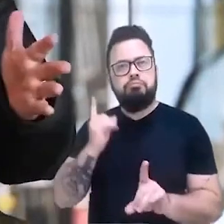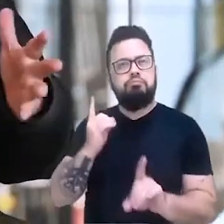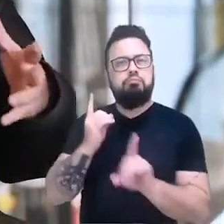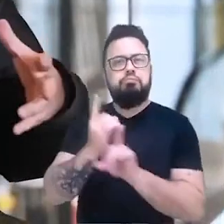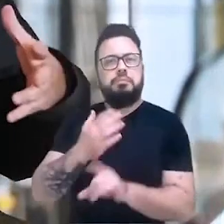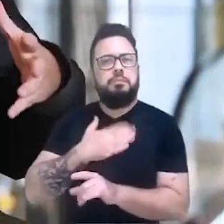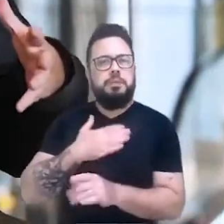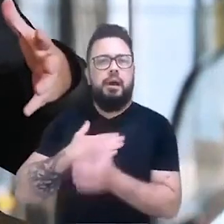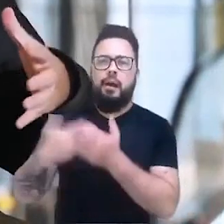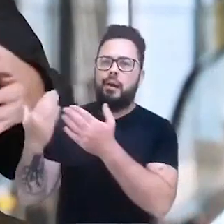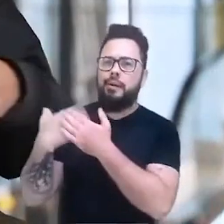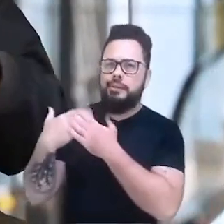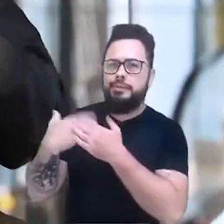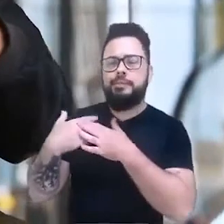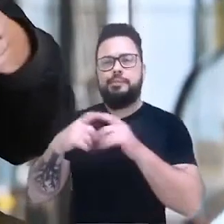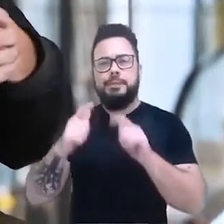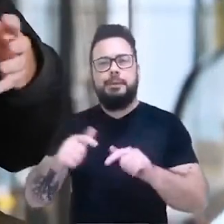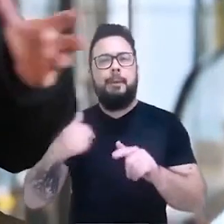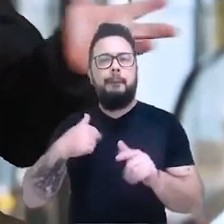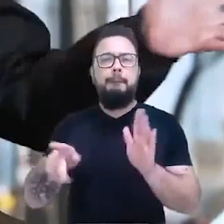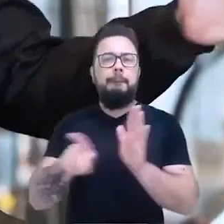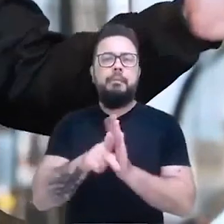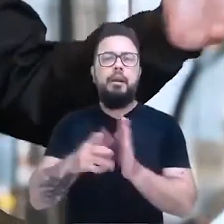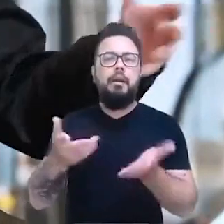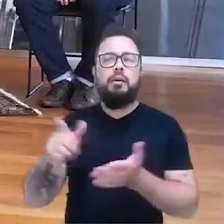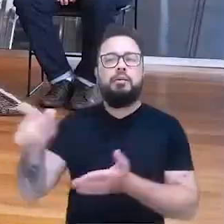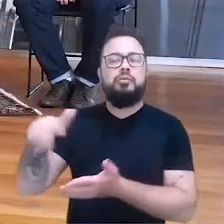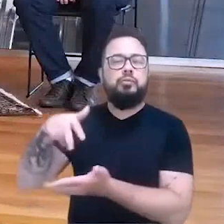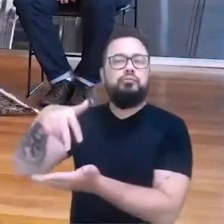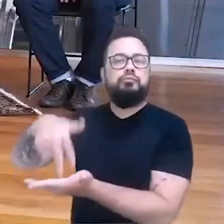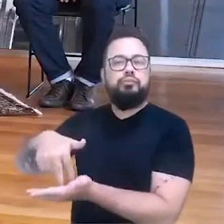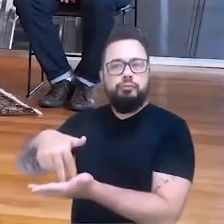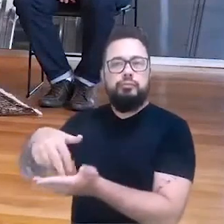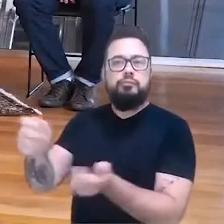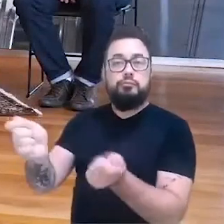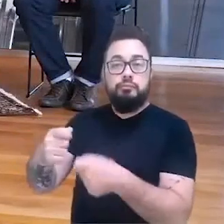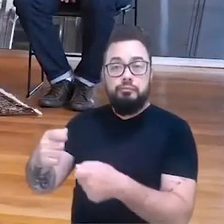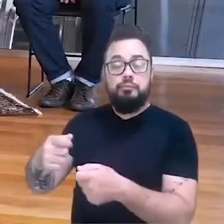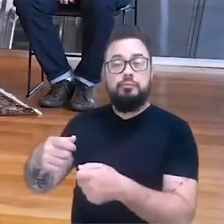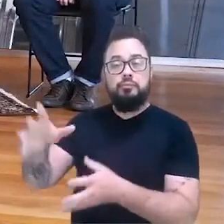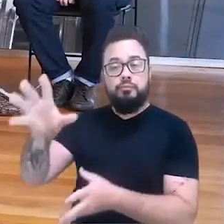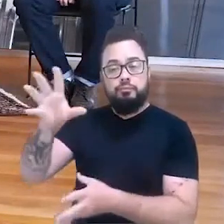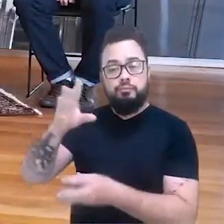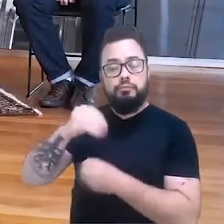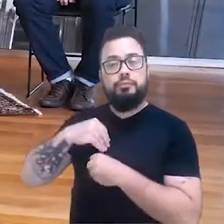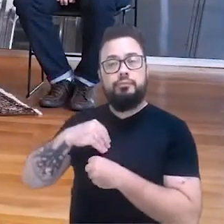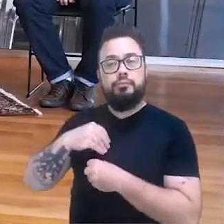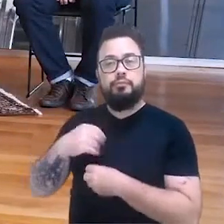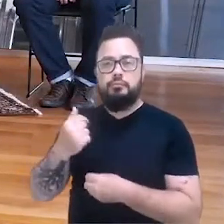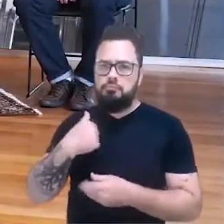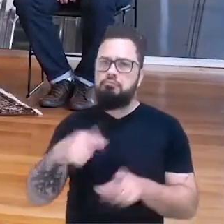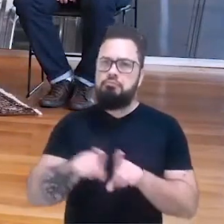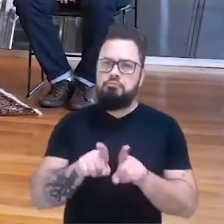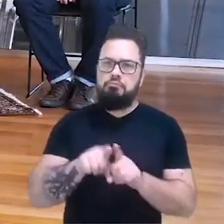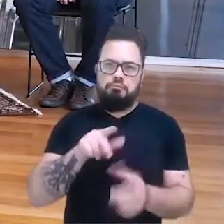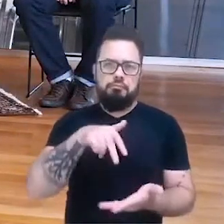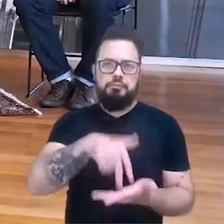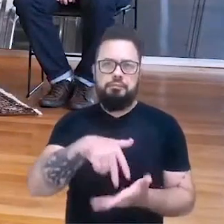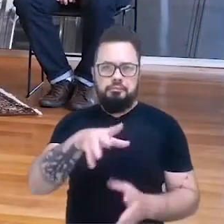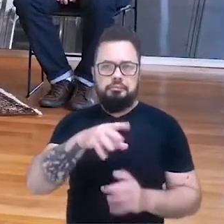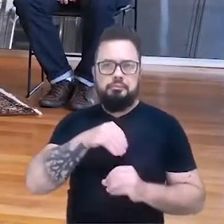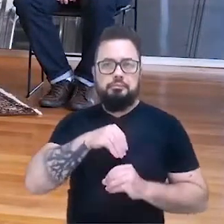eu também consegui achar o meu lugar. Isso. Sabe, assim, quando o Marcelino Isso falou mesmo. muito bem desse lugar dele de poder se completar,